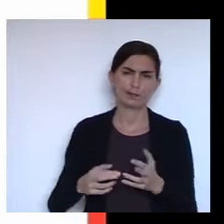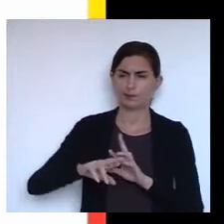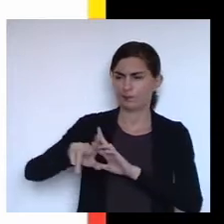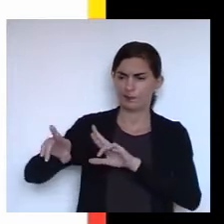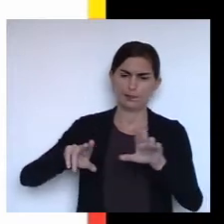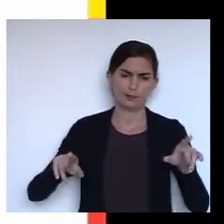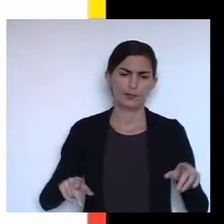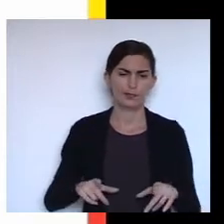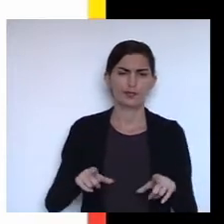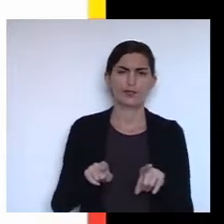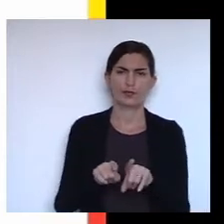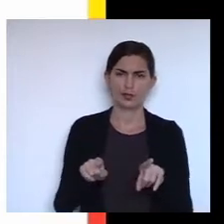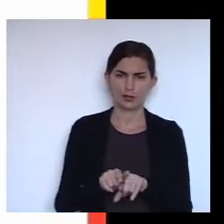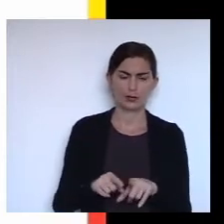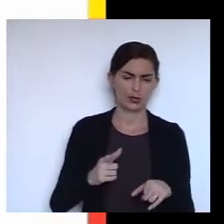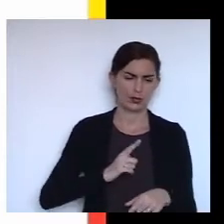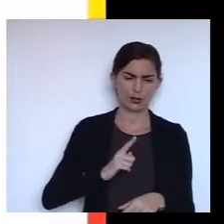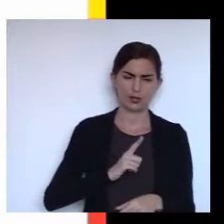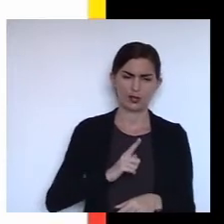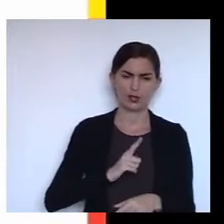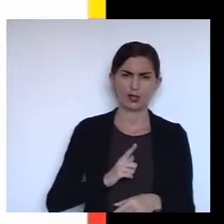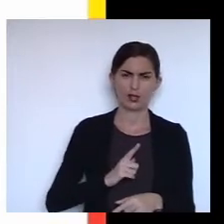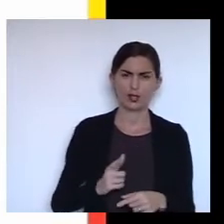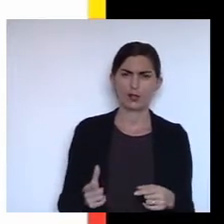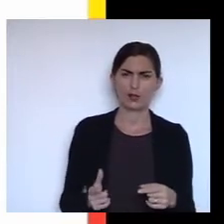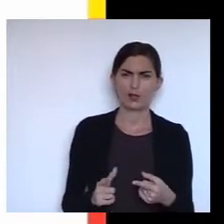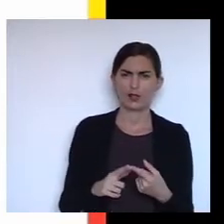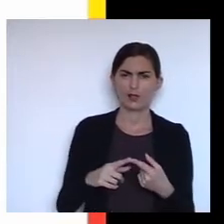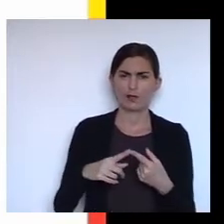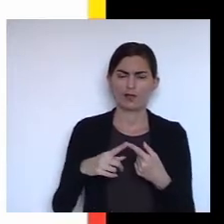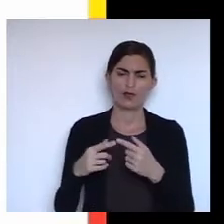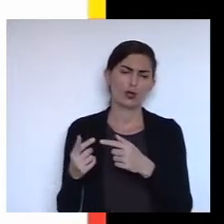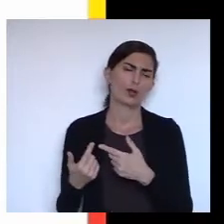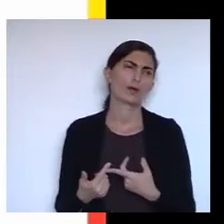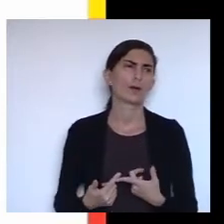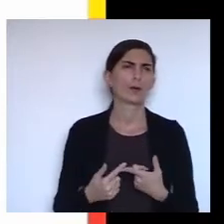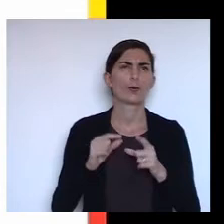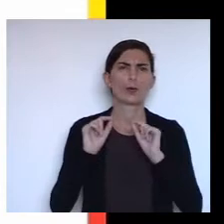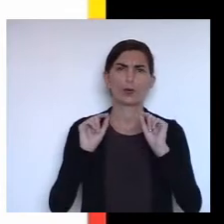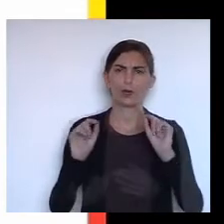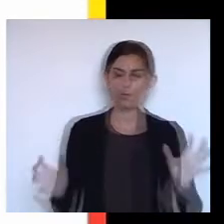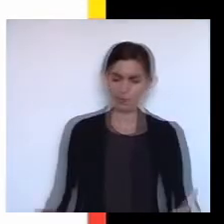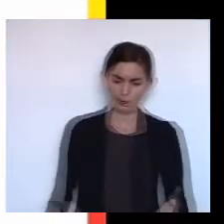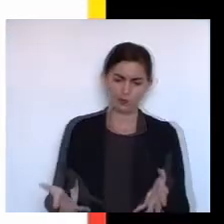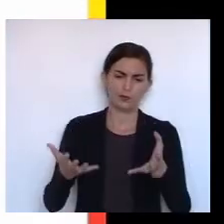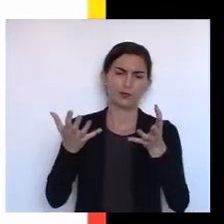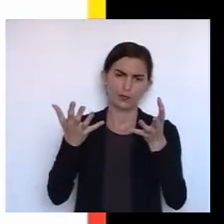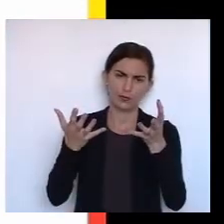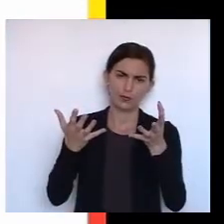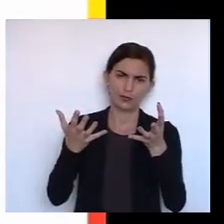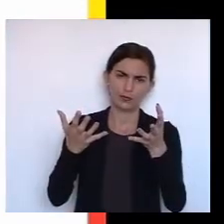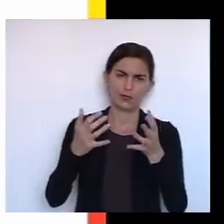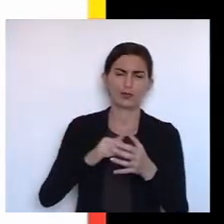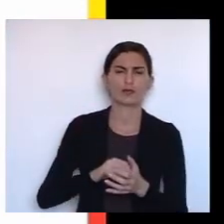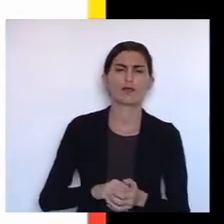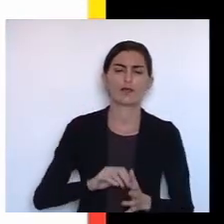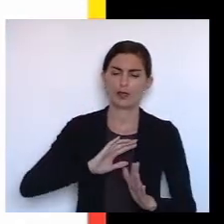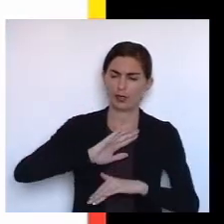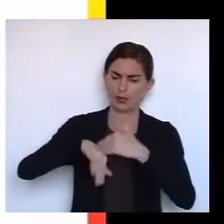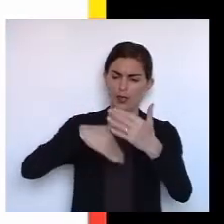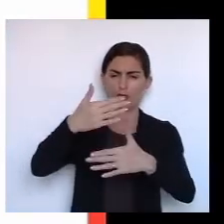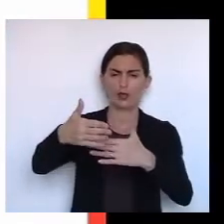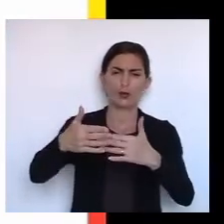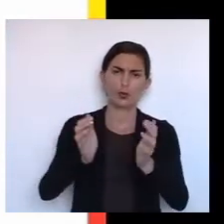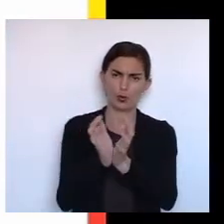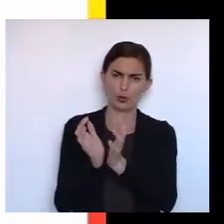XIV. Nós também vamos ter o enfraquecimento dos senhores feudais e o fortalecimento dos reis, que mais tarde vão